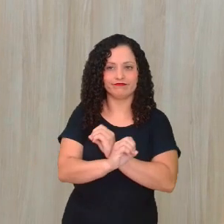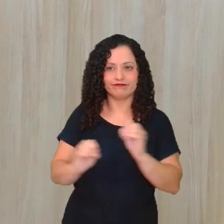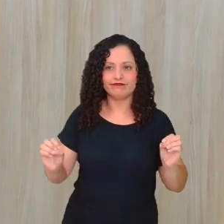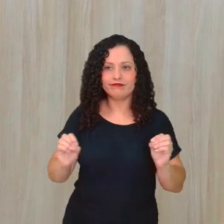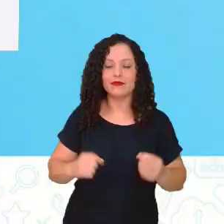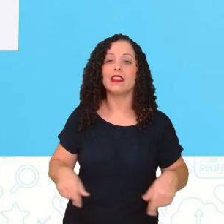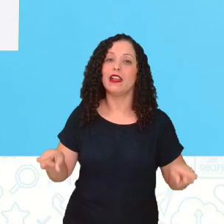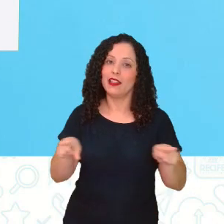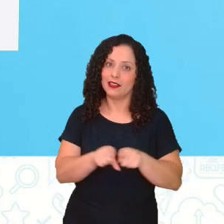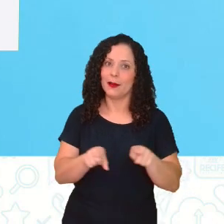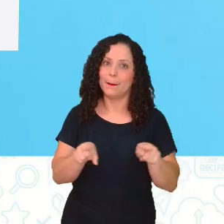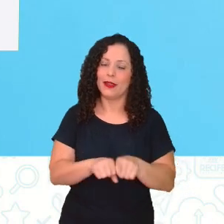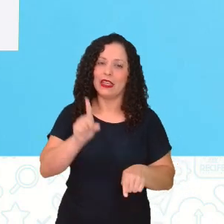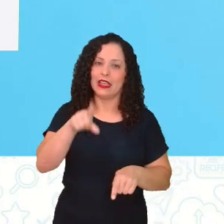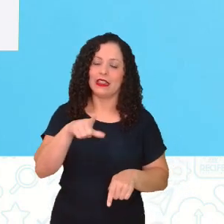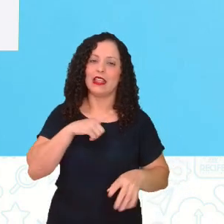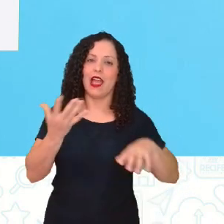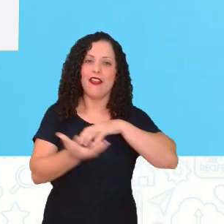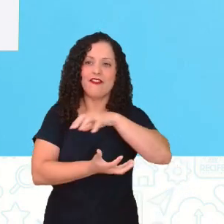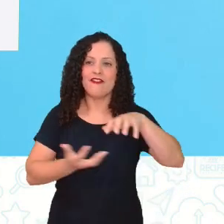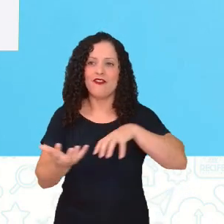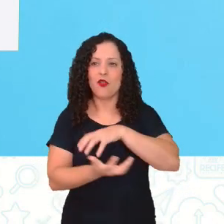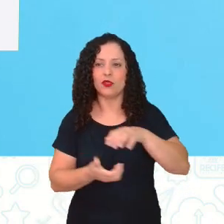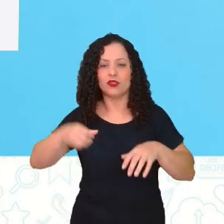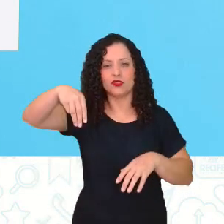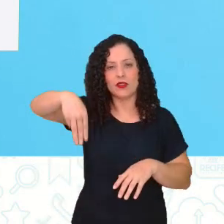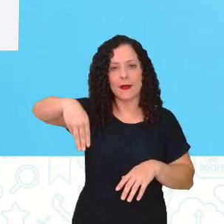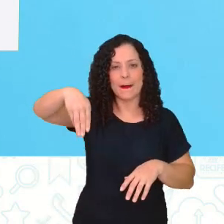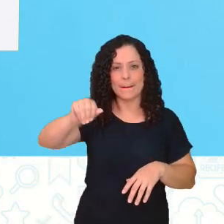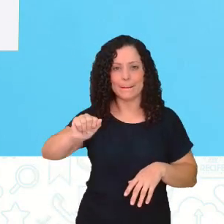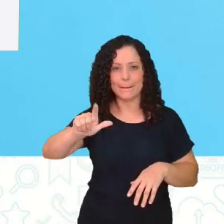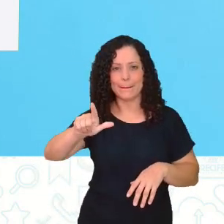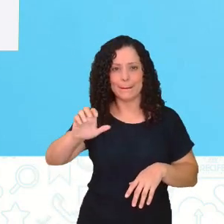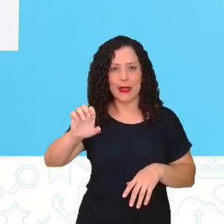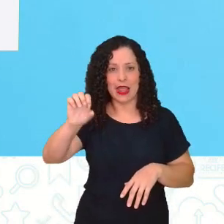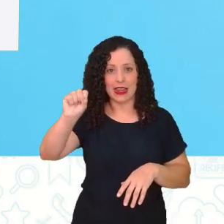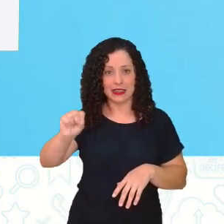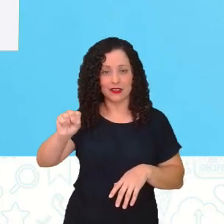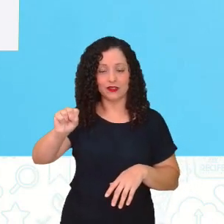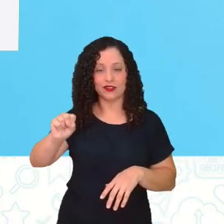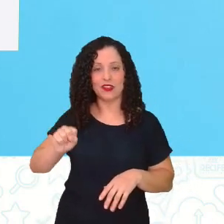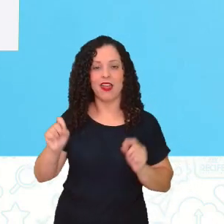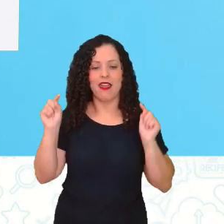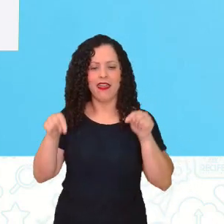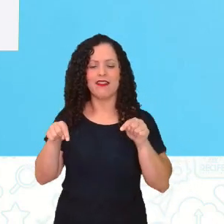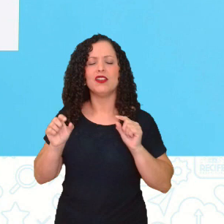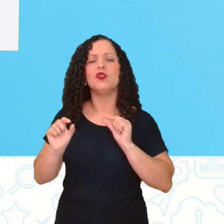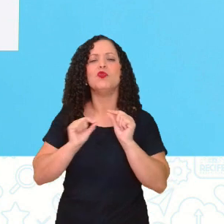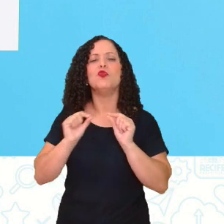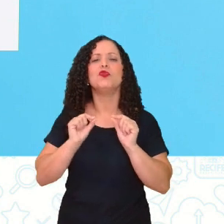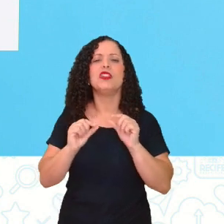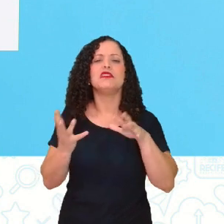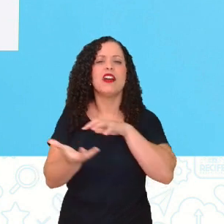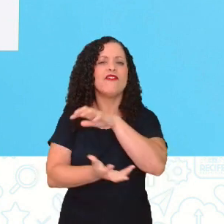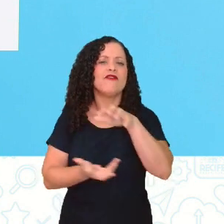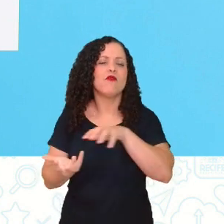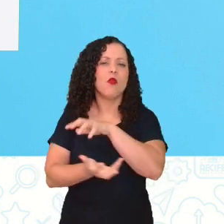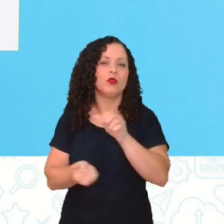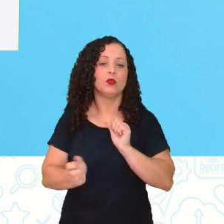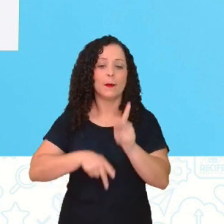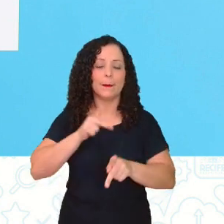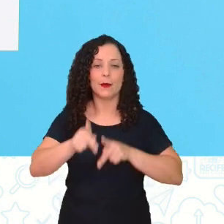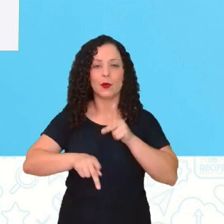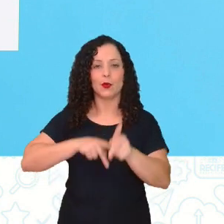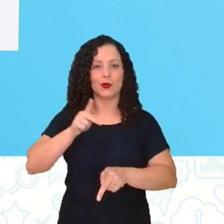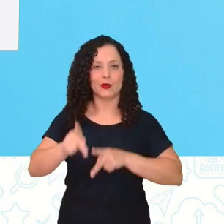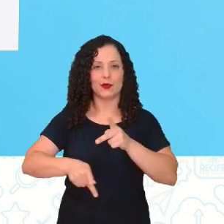a gente também viu a revolta dos malês, né? Aí uma revolta do pessoal,